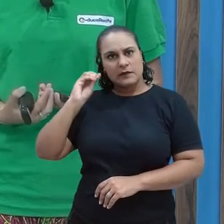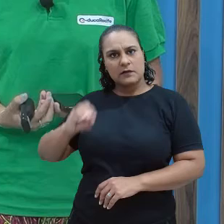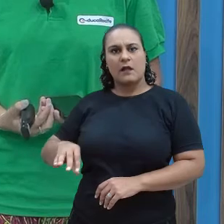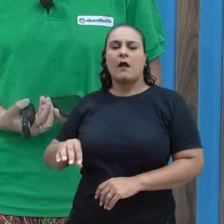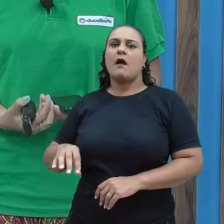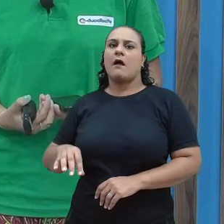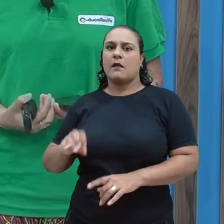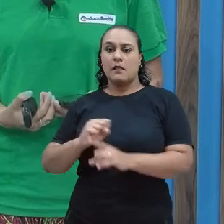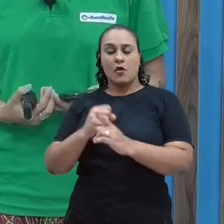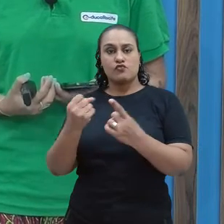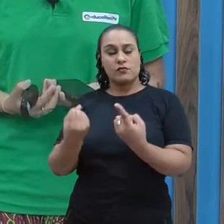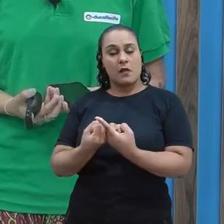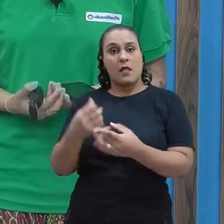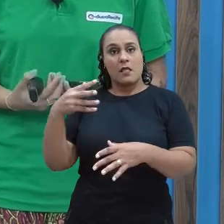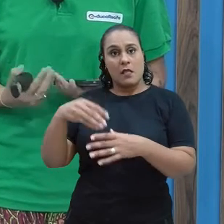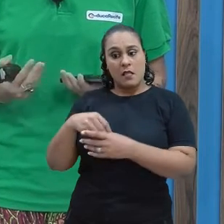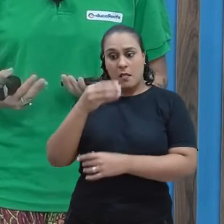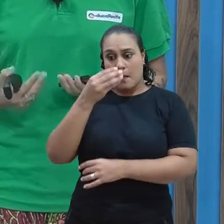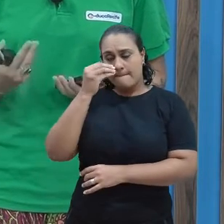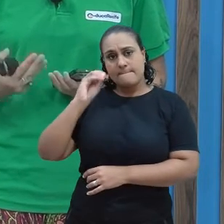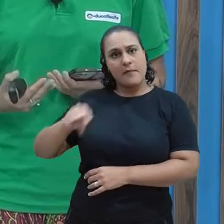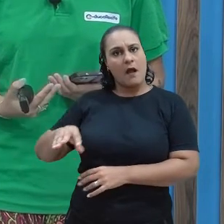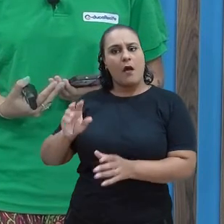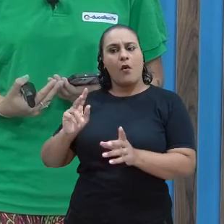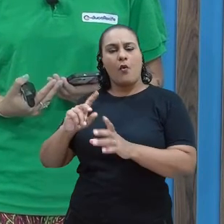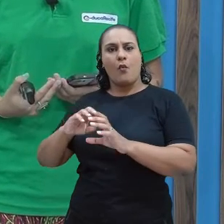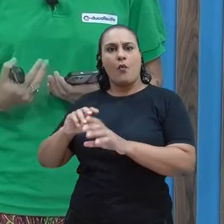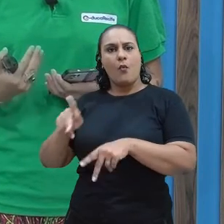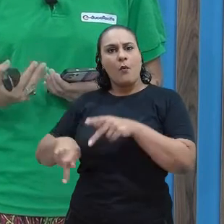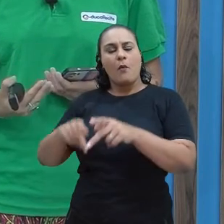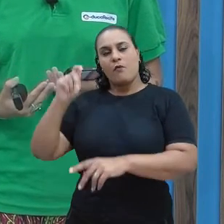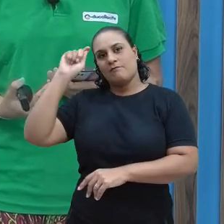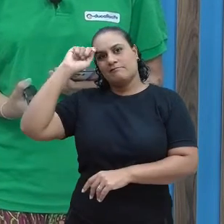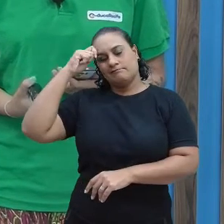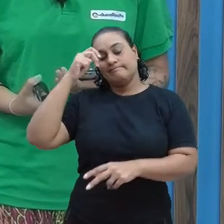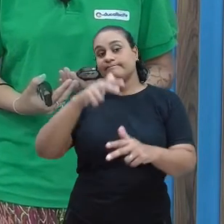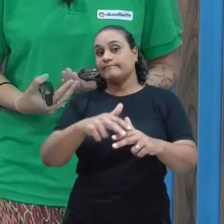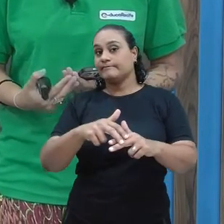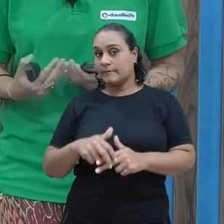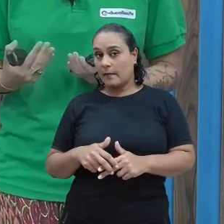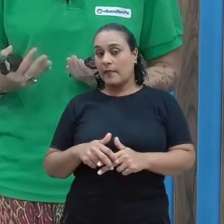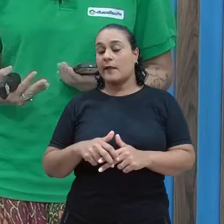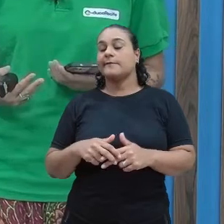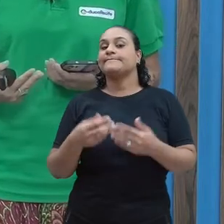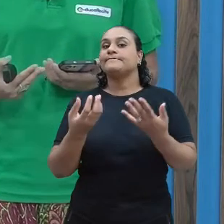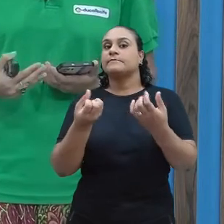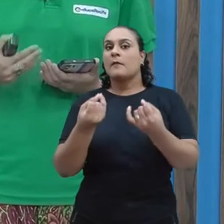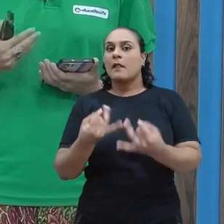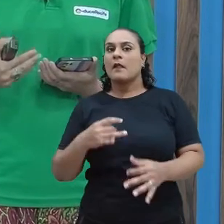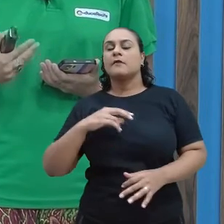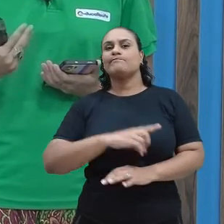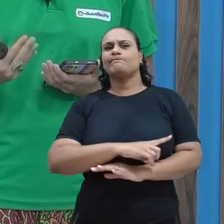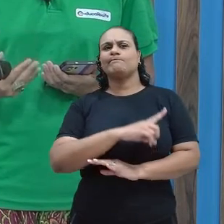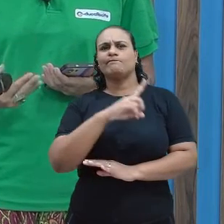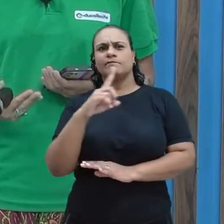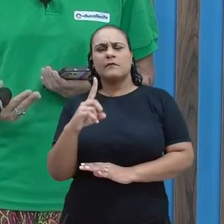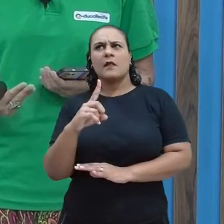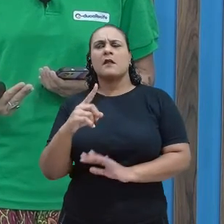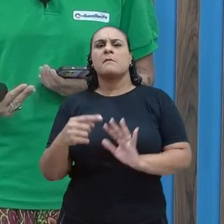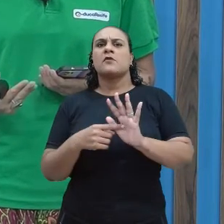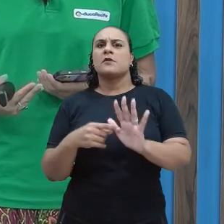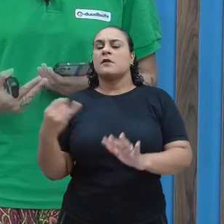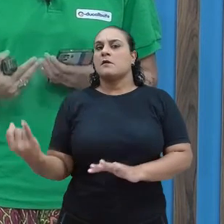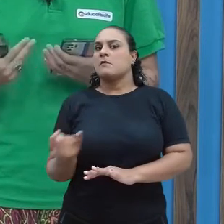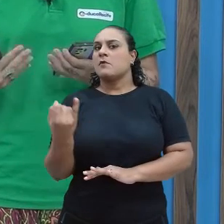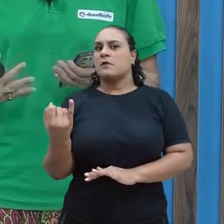da sociedade. Então, por isso que a gente está falando e dando importância aqui para esse dia, não só para um dia,